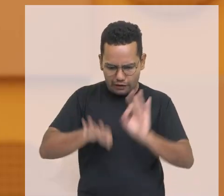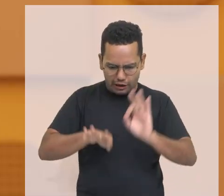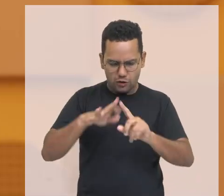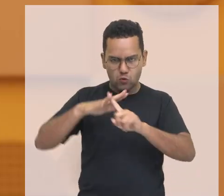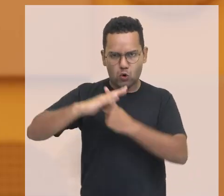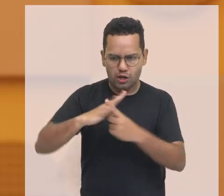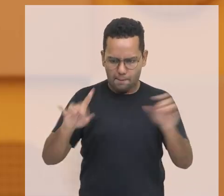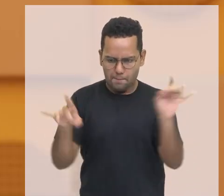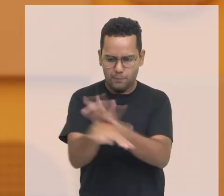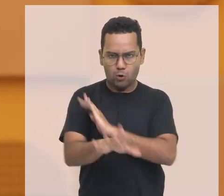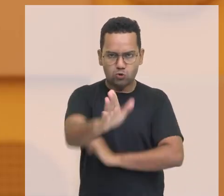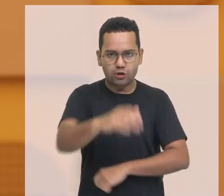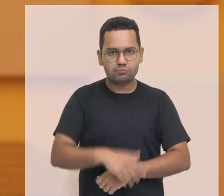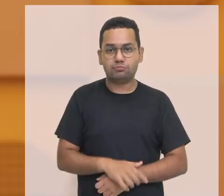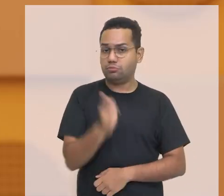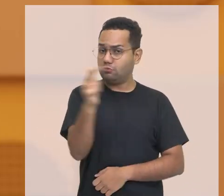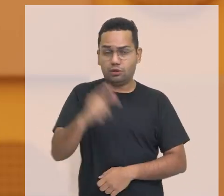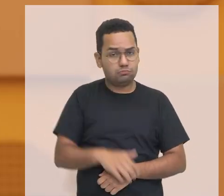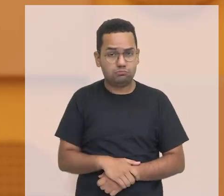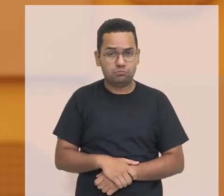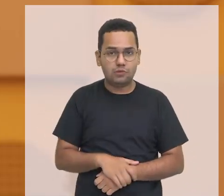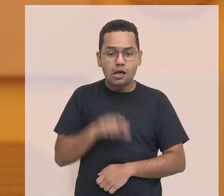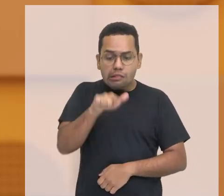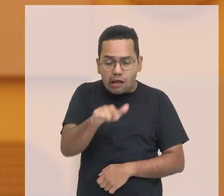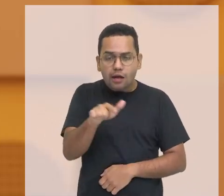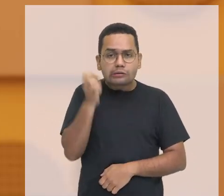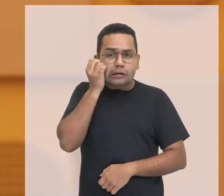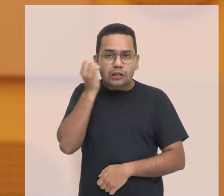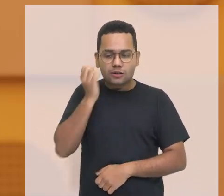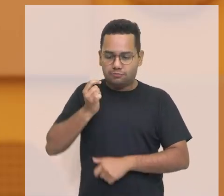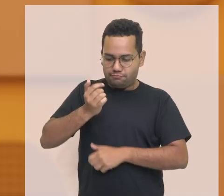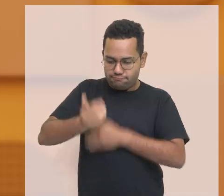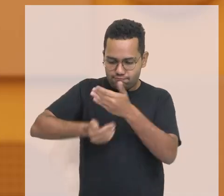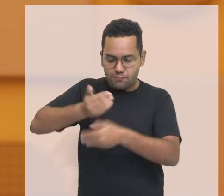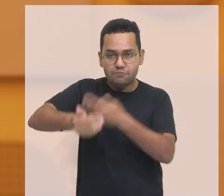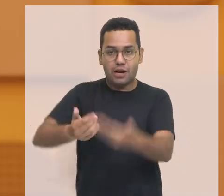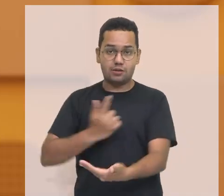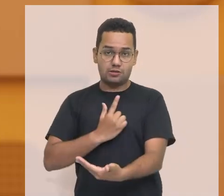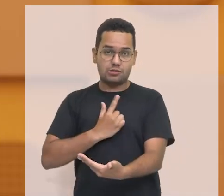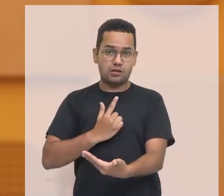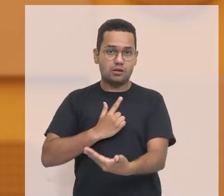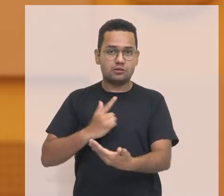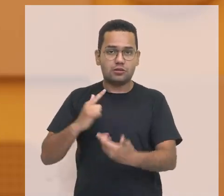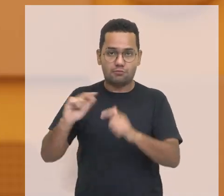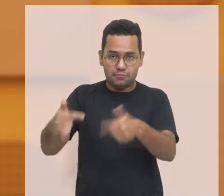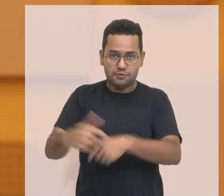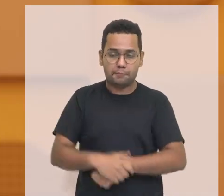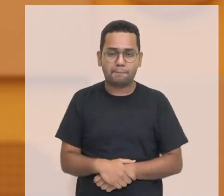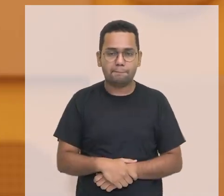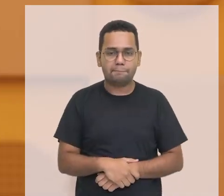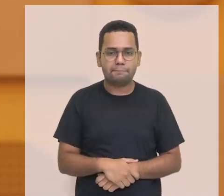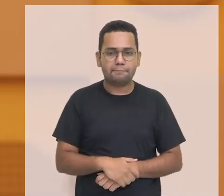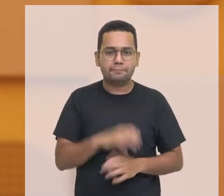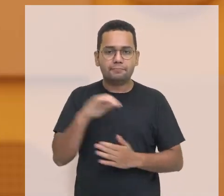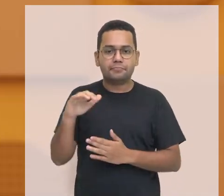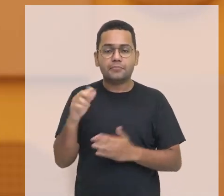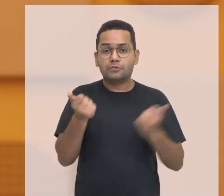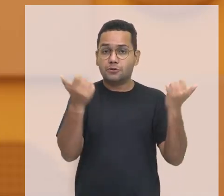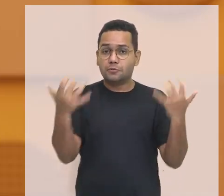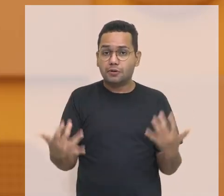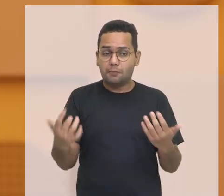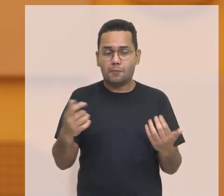que se constitui na prática. A gente analisou 2 modelos de socialistas. Primeiramente, o modelo